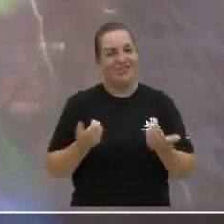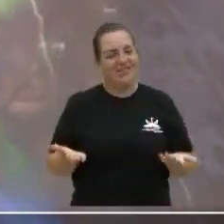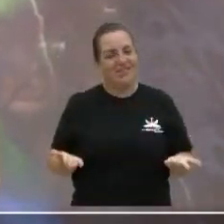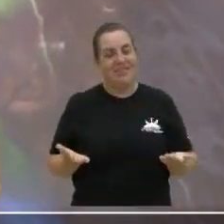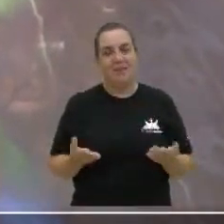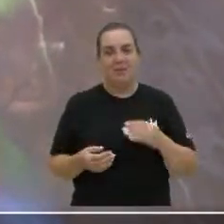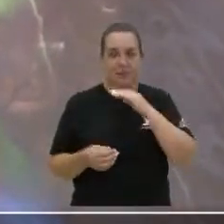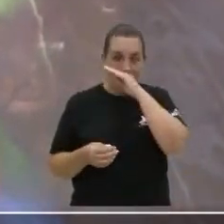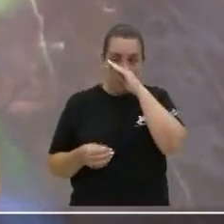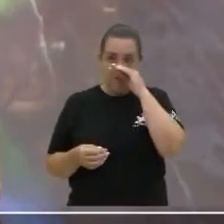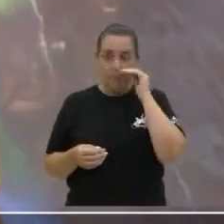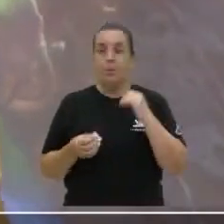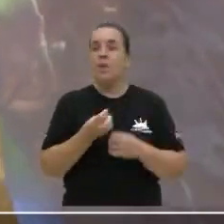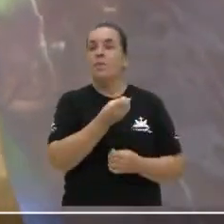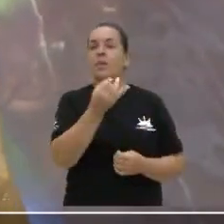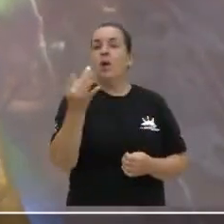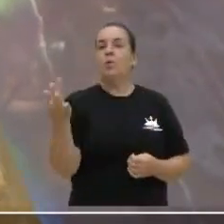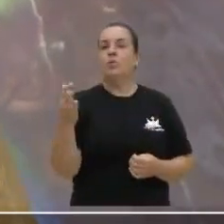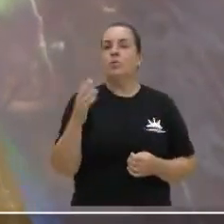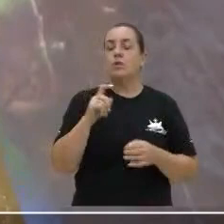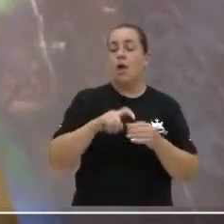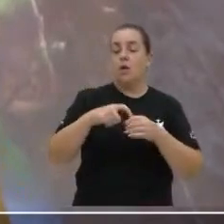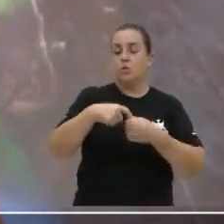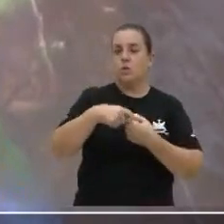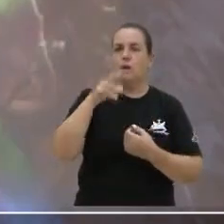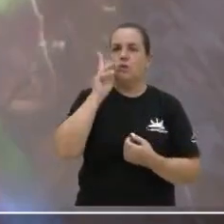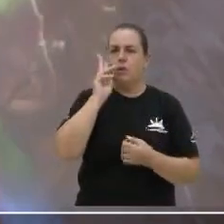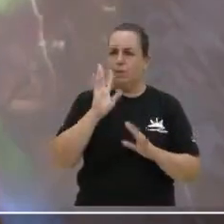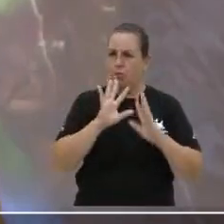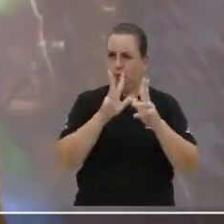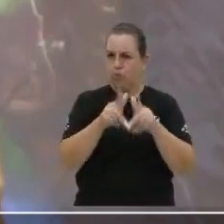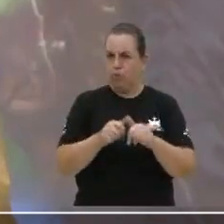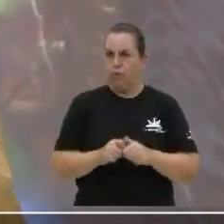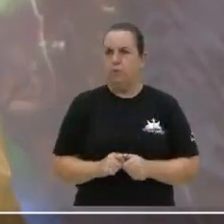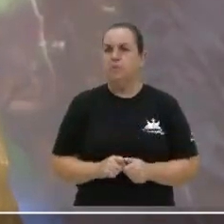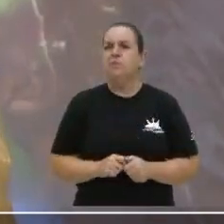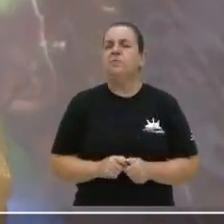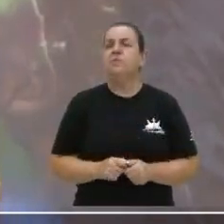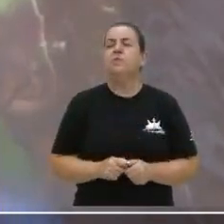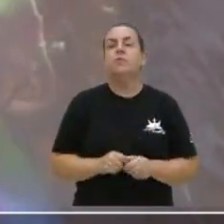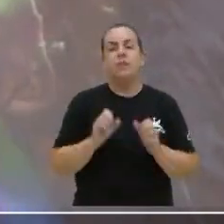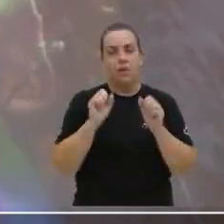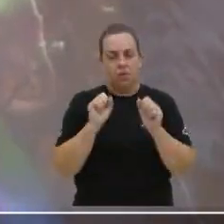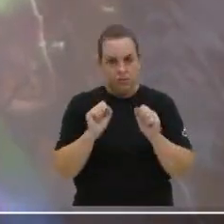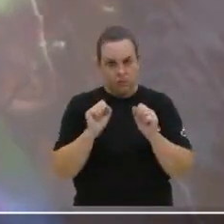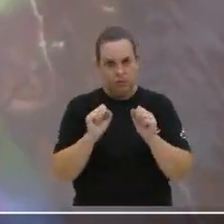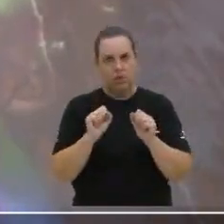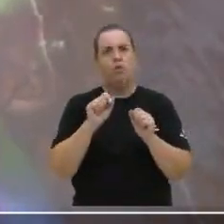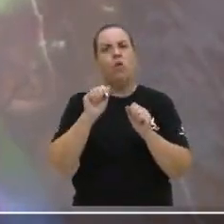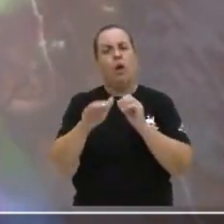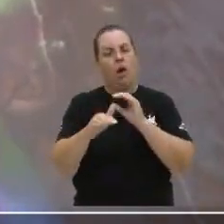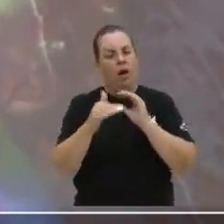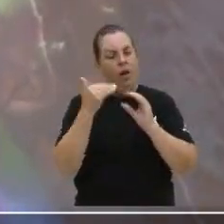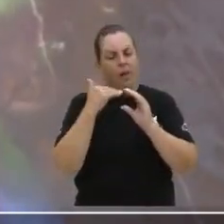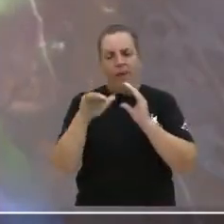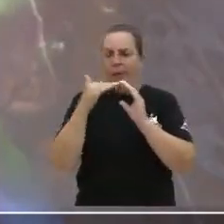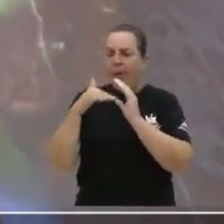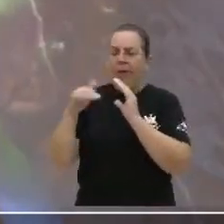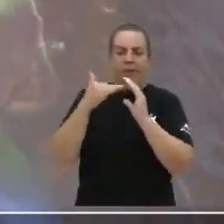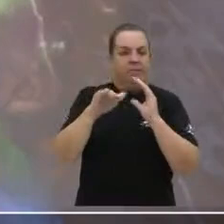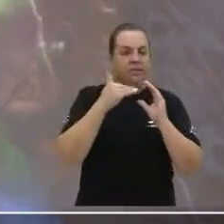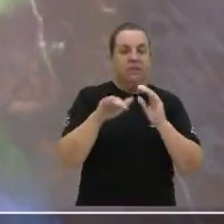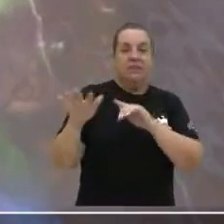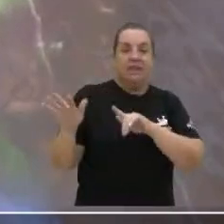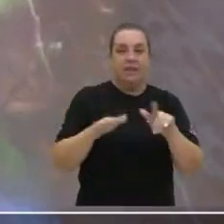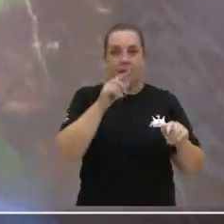Cito os nossos associados, lembrando todos, se possível está sendo transmitir toda essa Semana